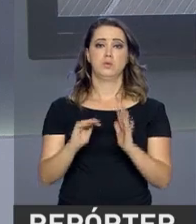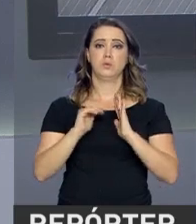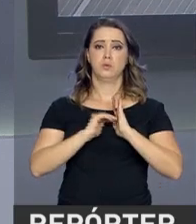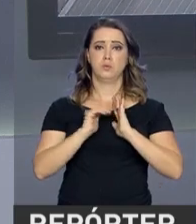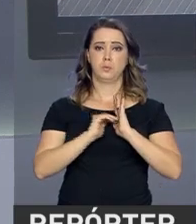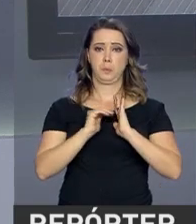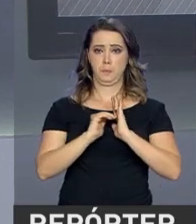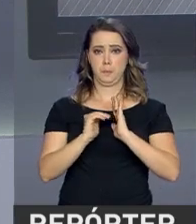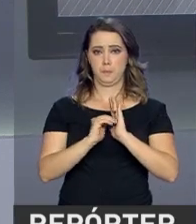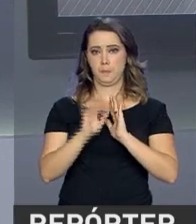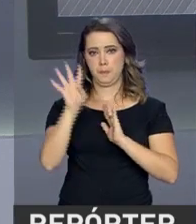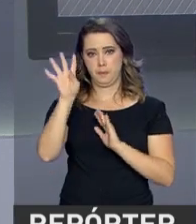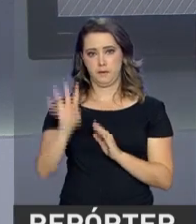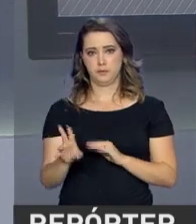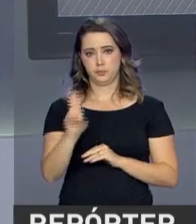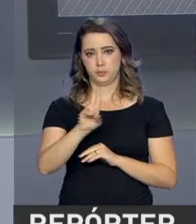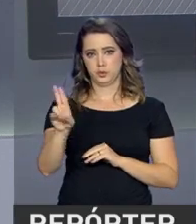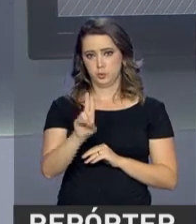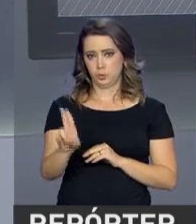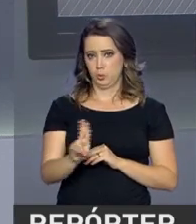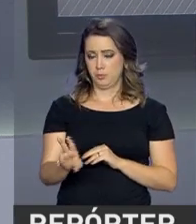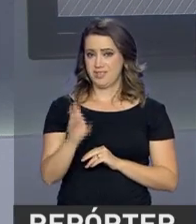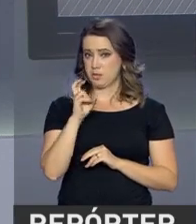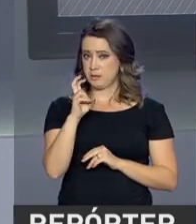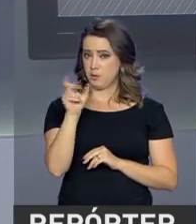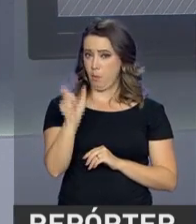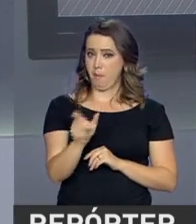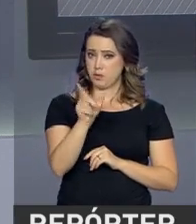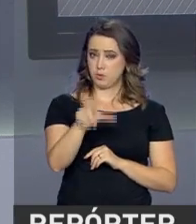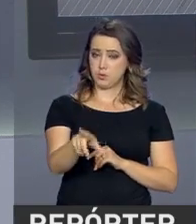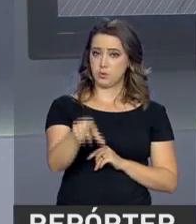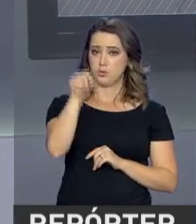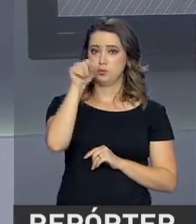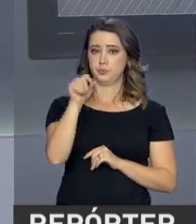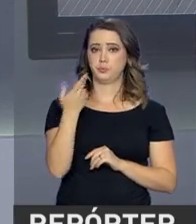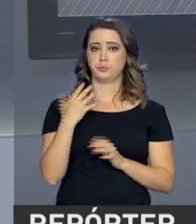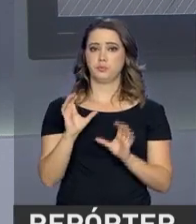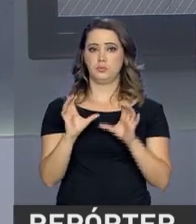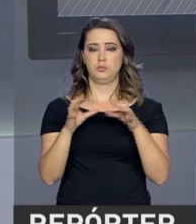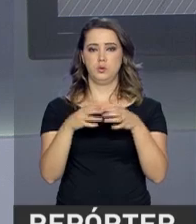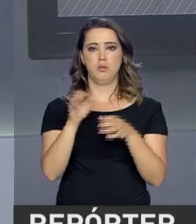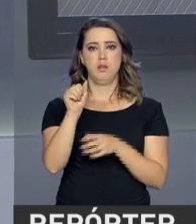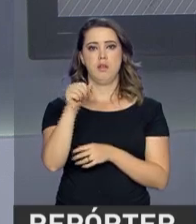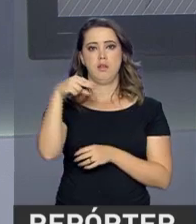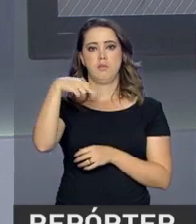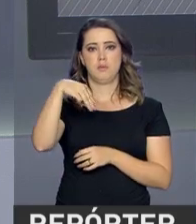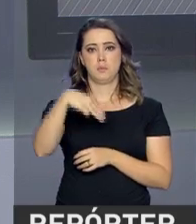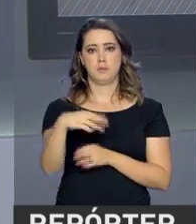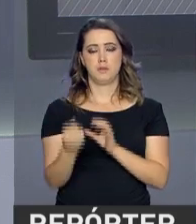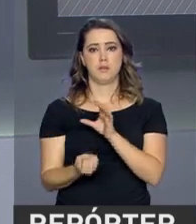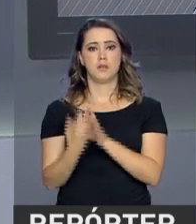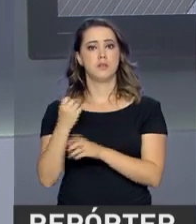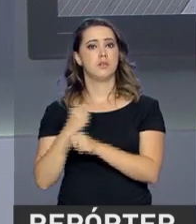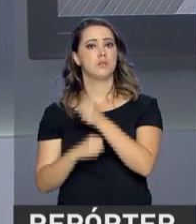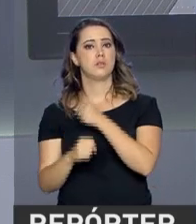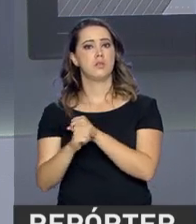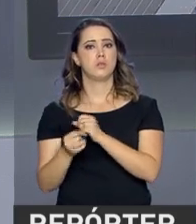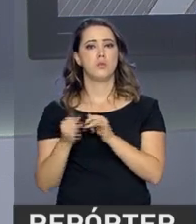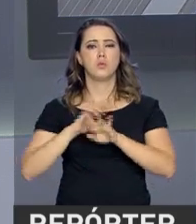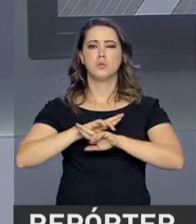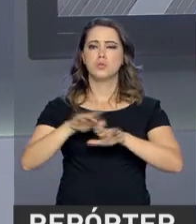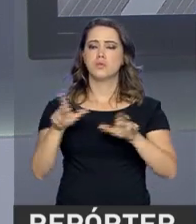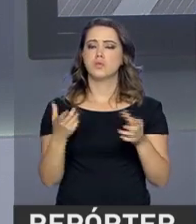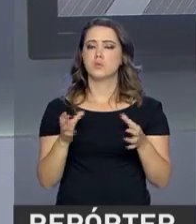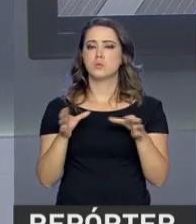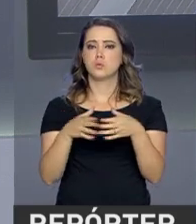senado a lista com os nomes de cinco diretores para a agência nacional de mineração que foi criada no ano passado para dinamizar o